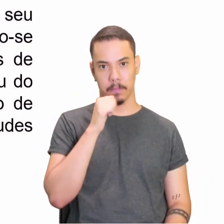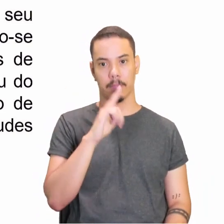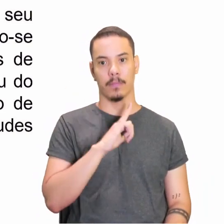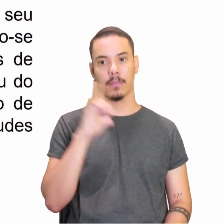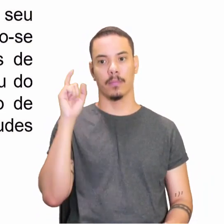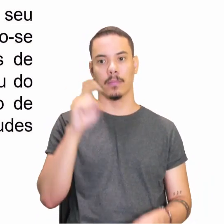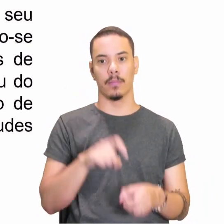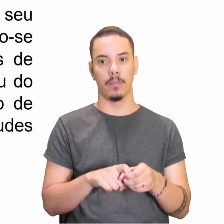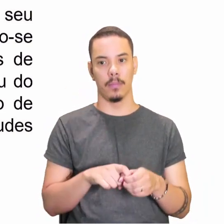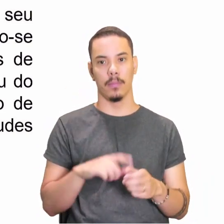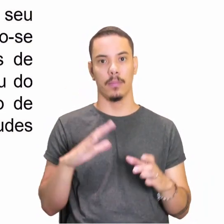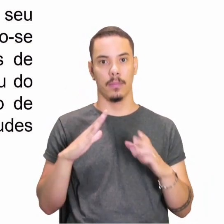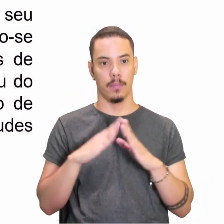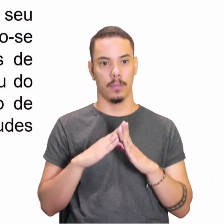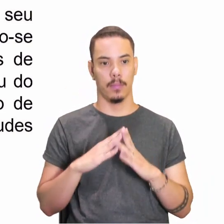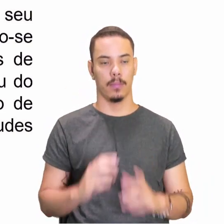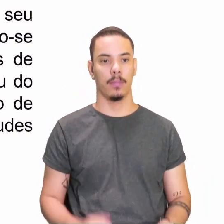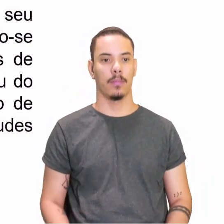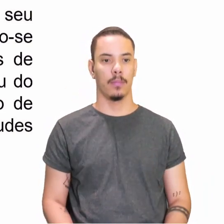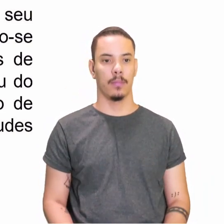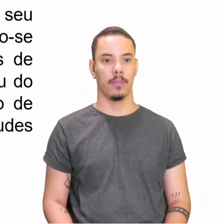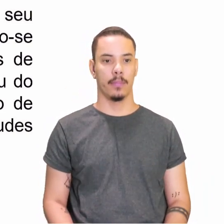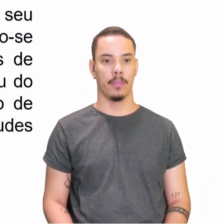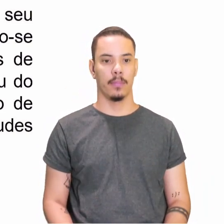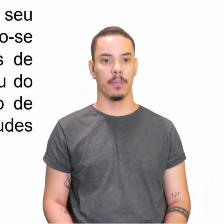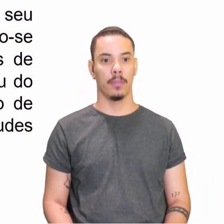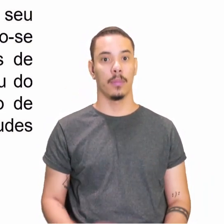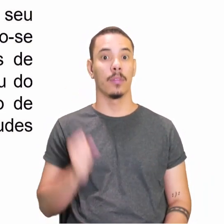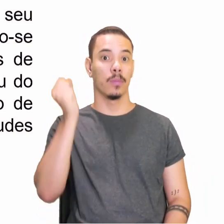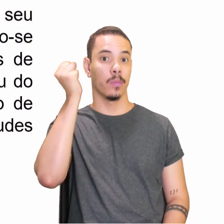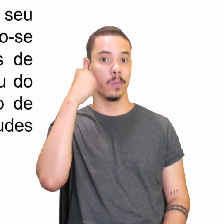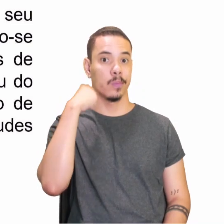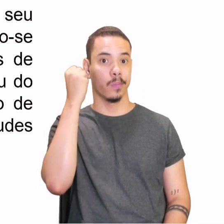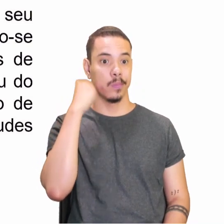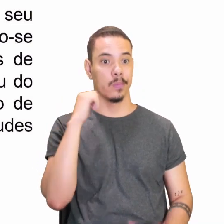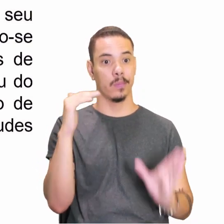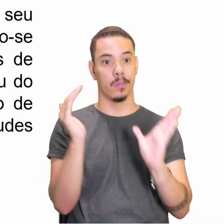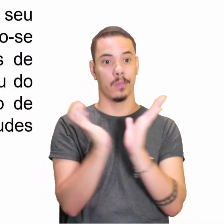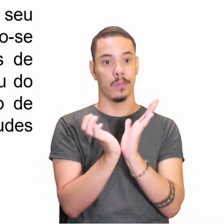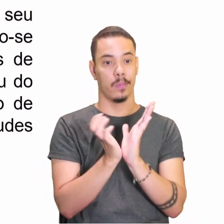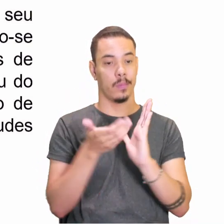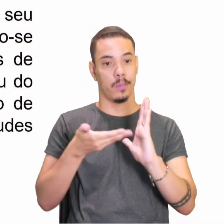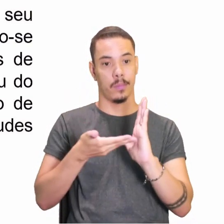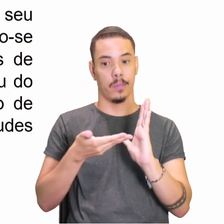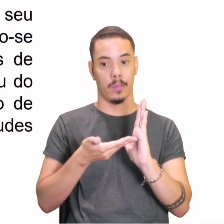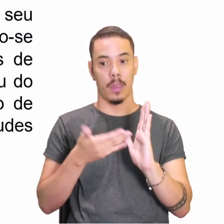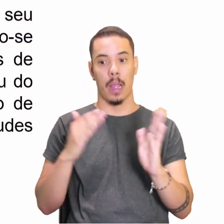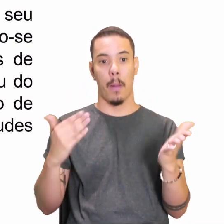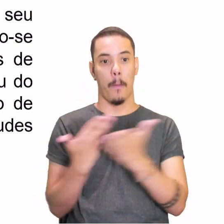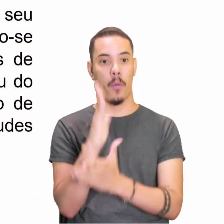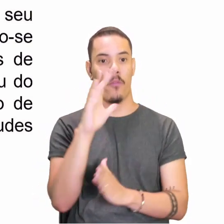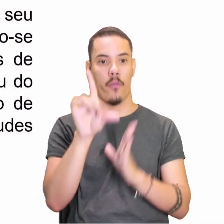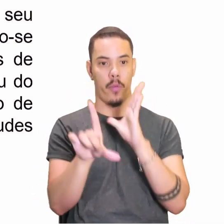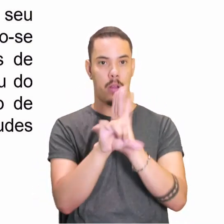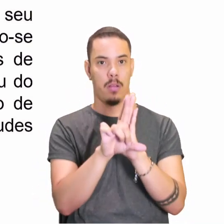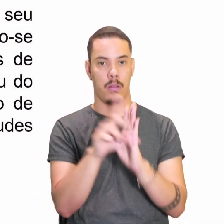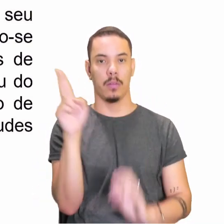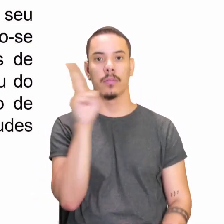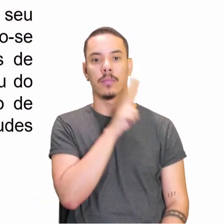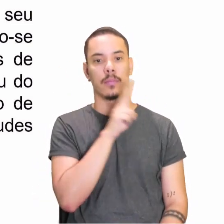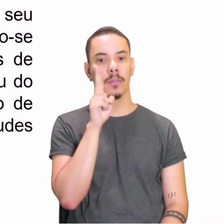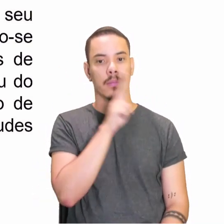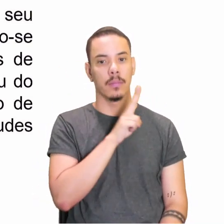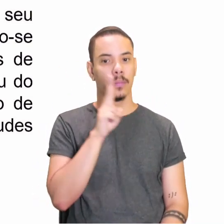voltado logo para casa. O Senado aprovou a lei de emergência, proibindo Gertrudes de chegar